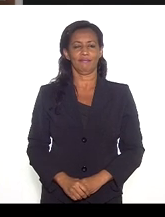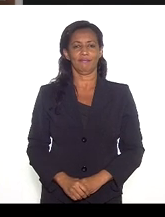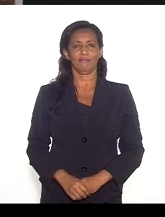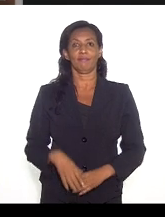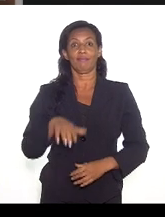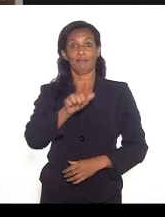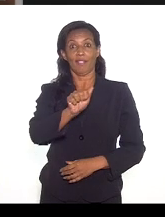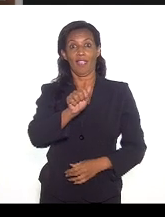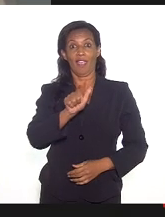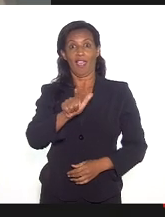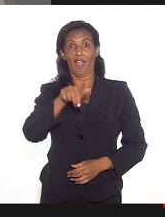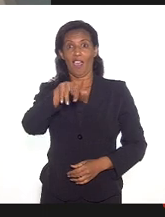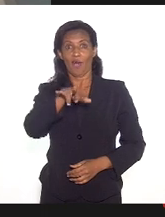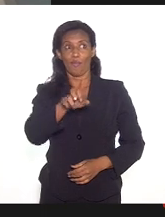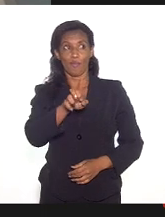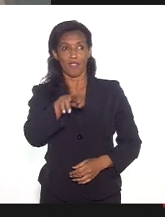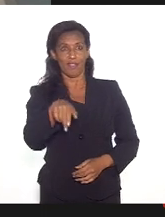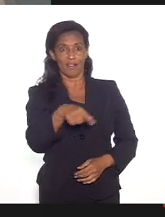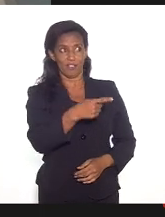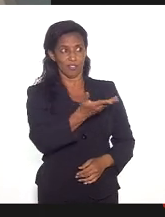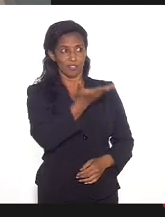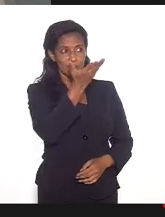Almirante Edésio,